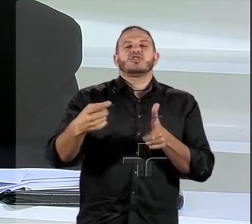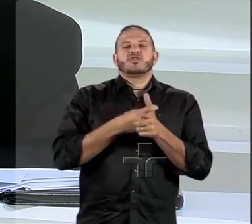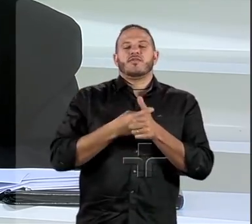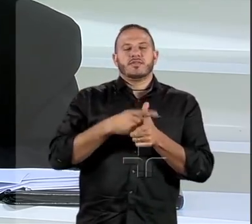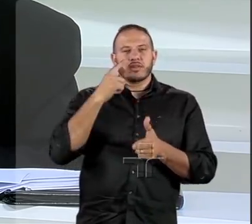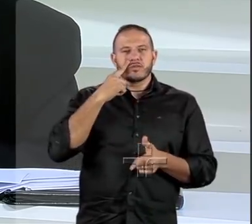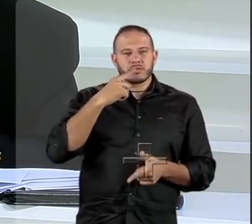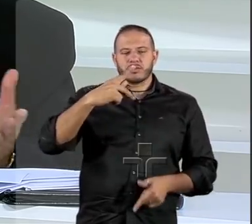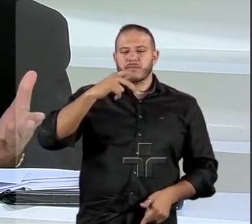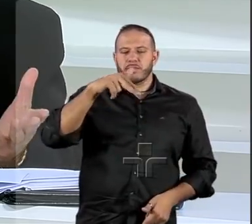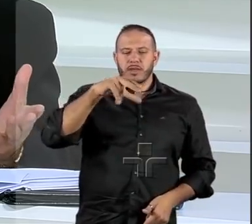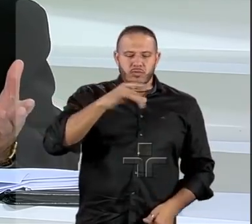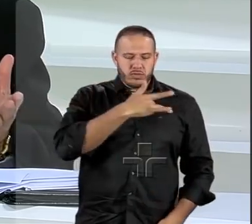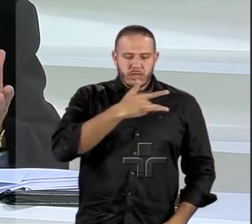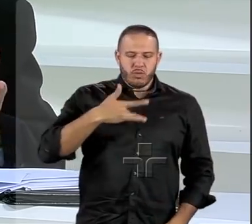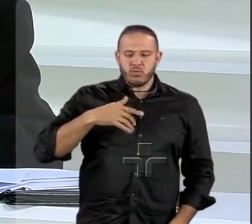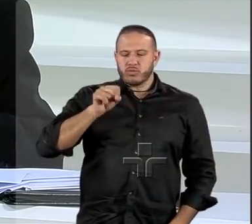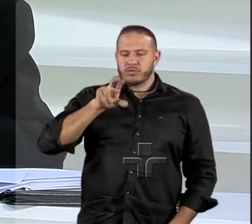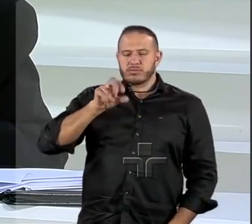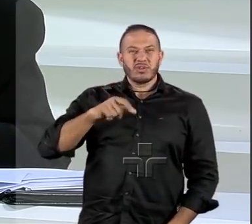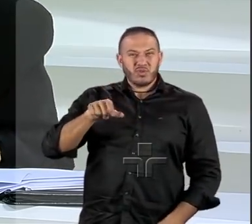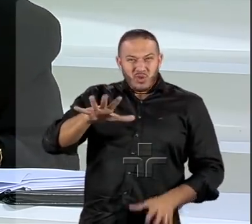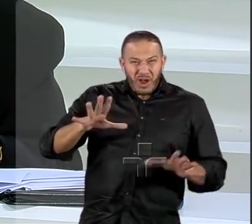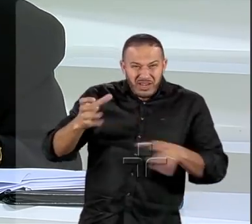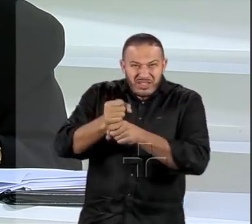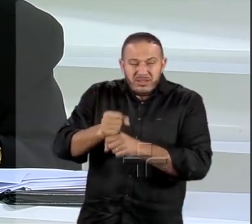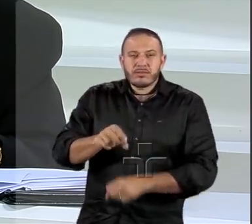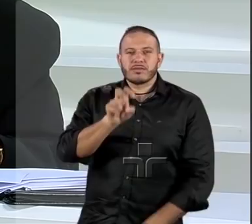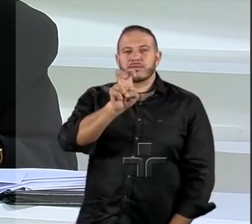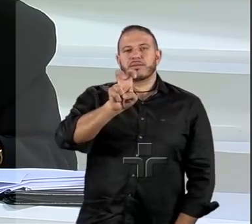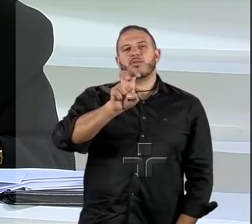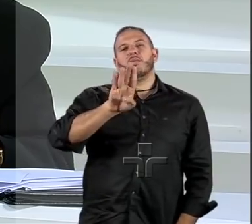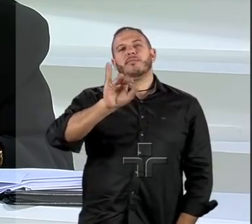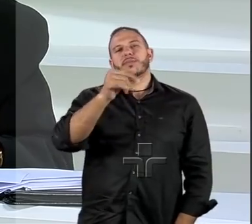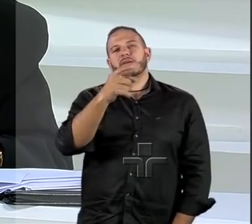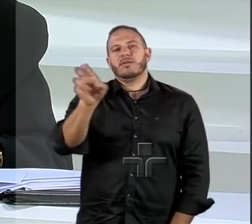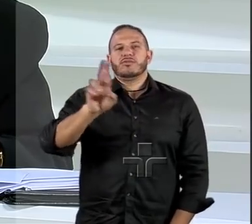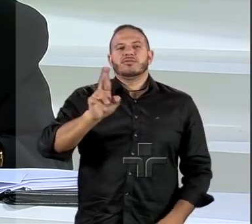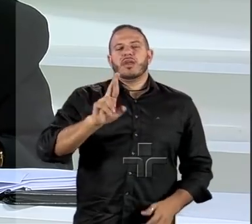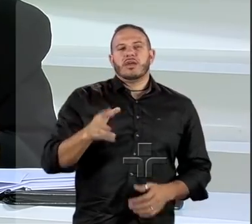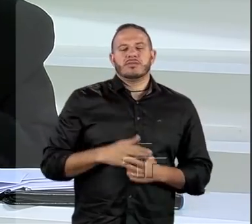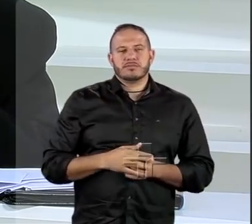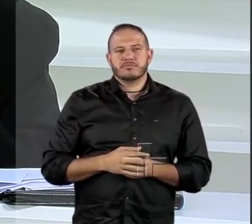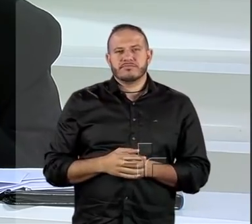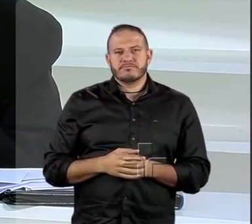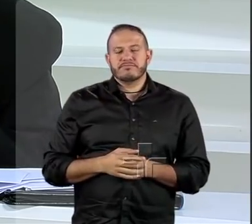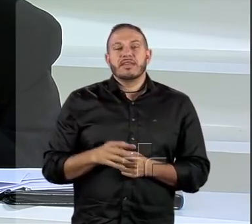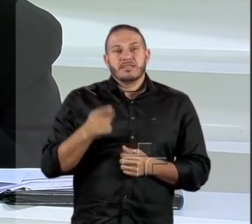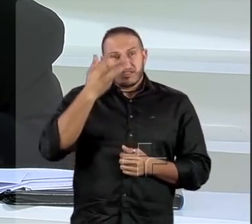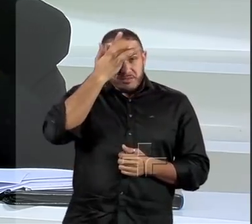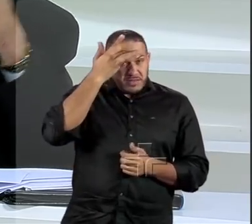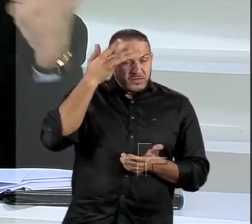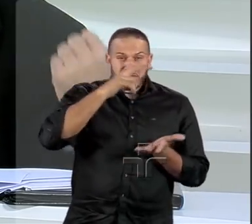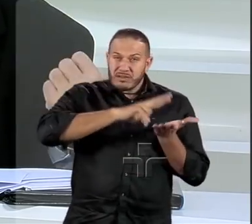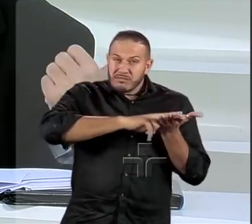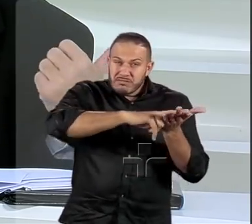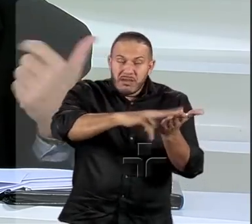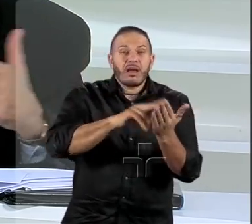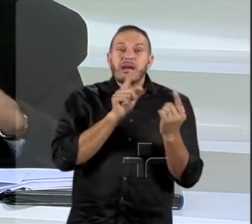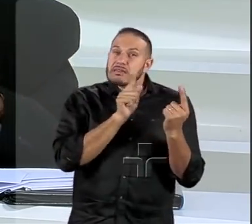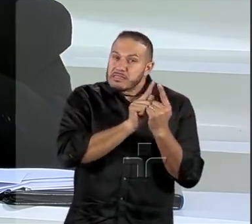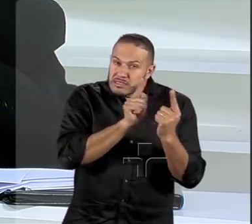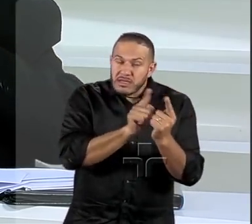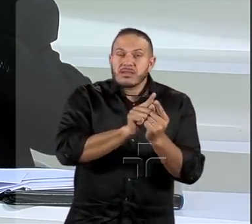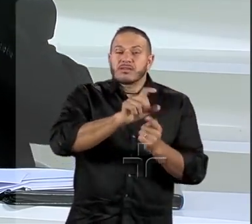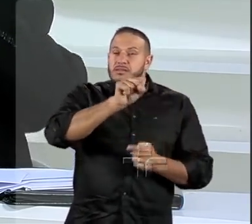saúde com o SUS. Só aqui nós temos 5 bilhões de reais de pacientes do SUS atendidos pelos